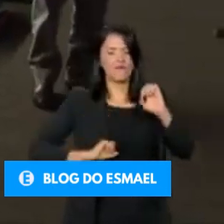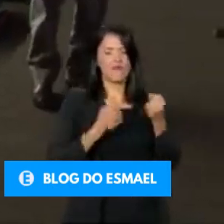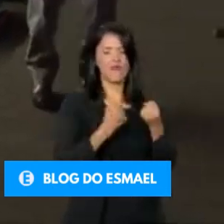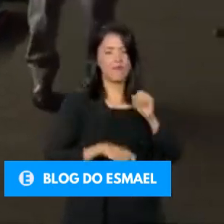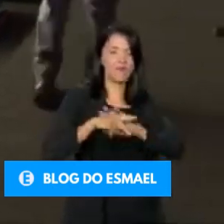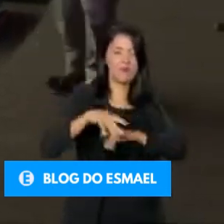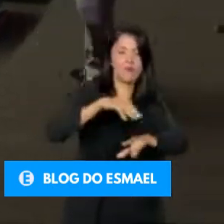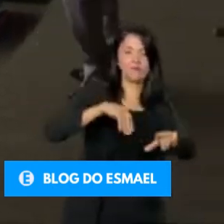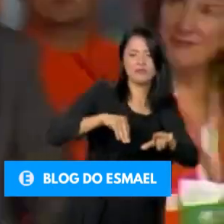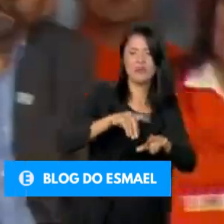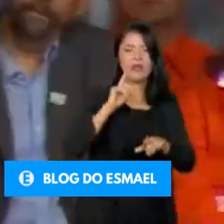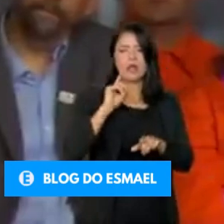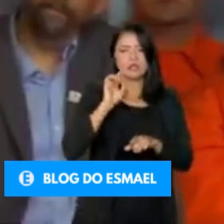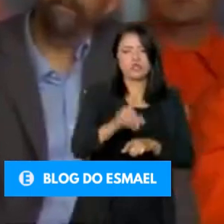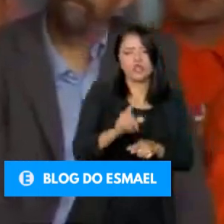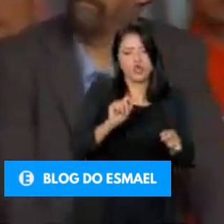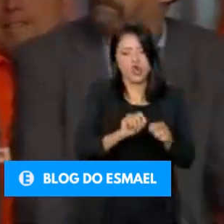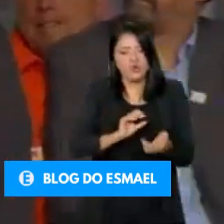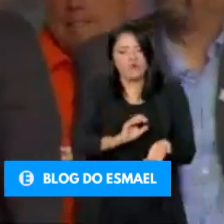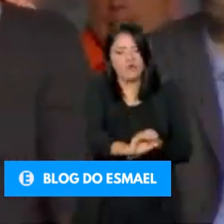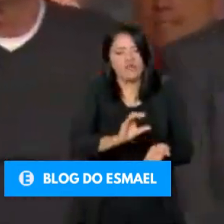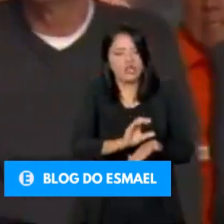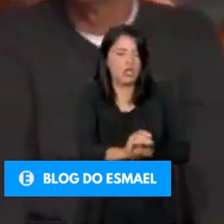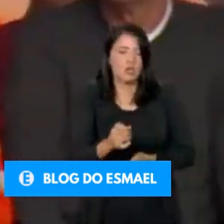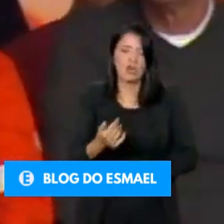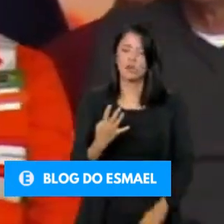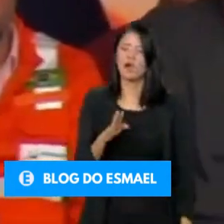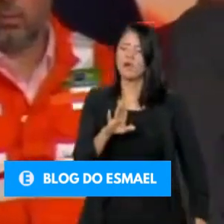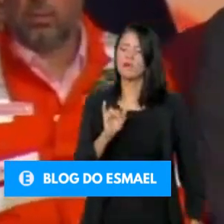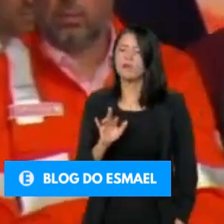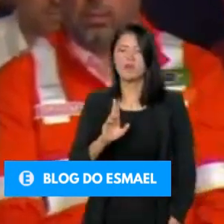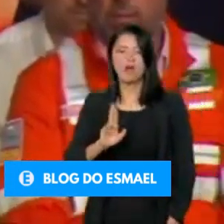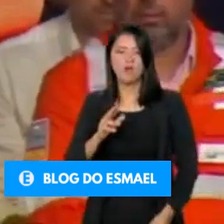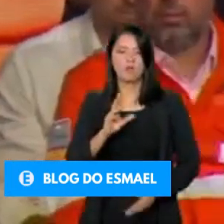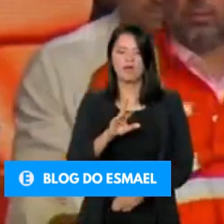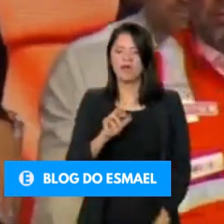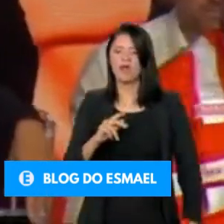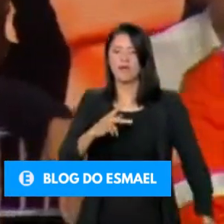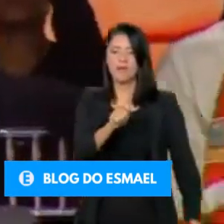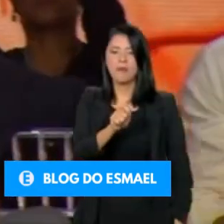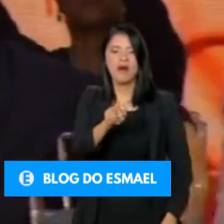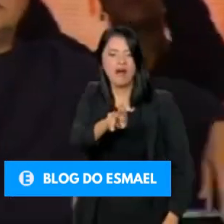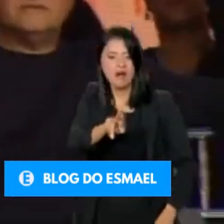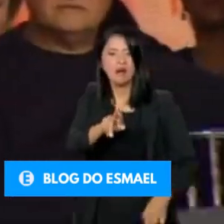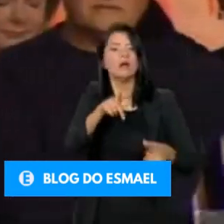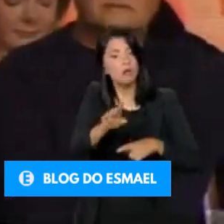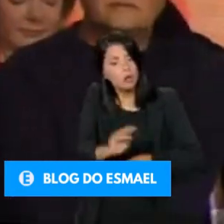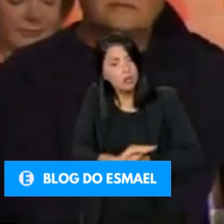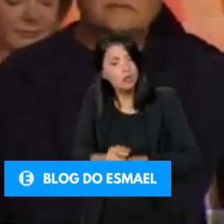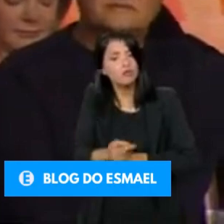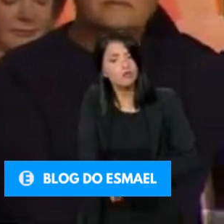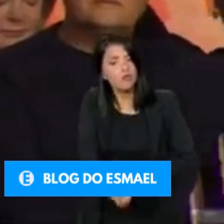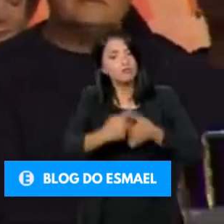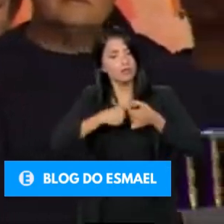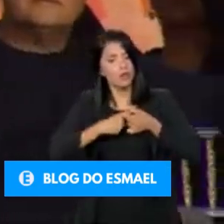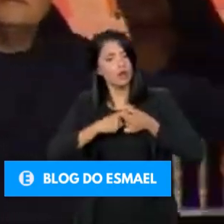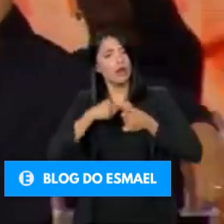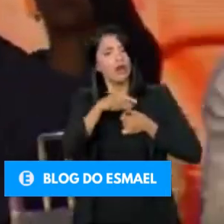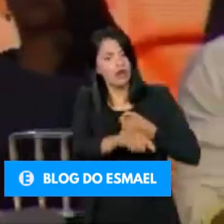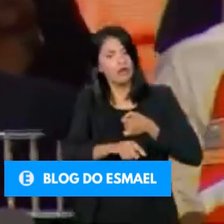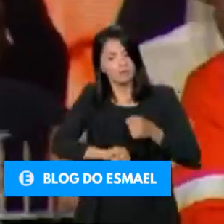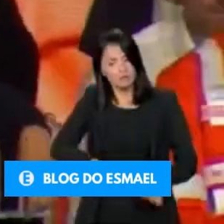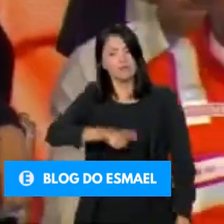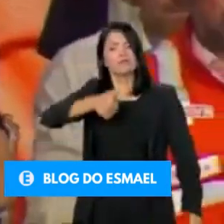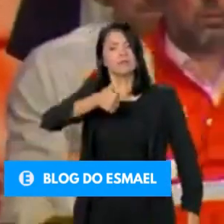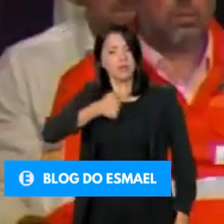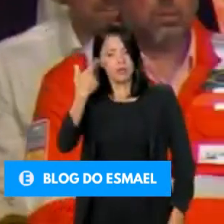fertilizantes. A gente não está apenas fazendo um investimento de quase 4 bilhões na Repar. A gente está cuidando de recuperar a